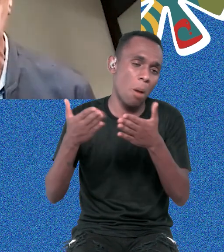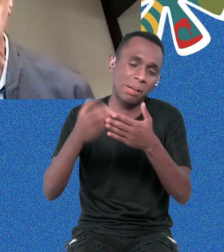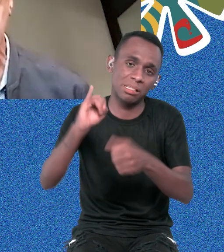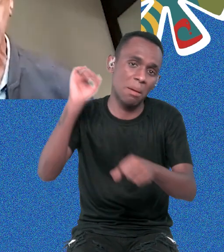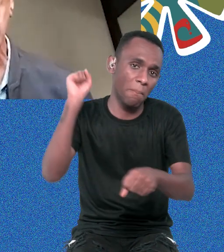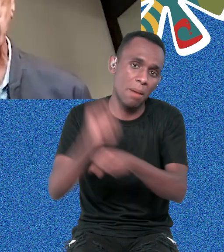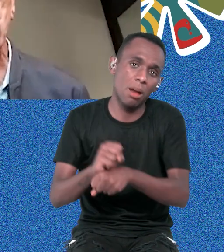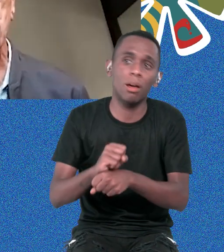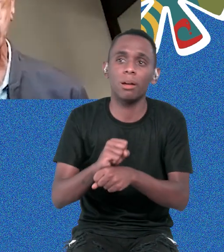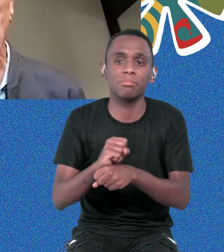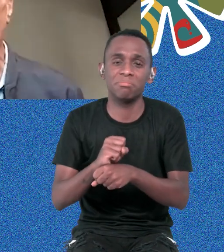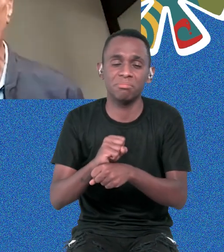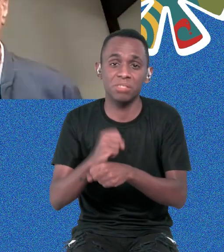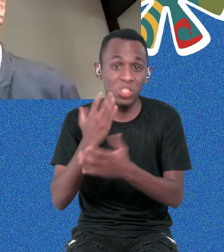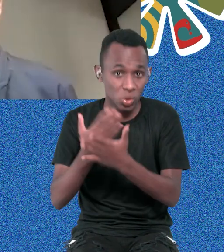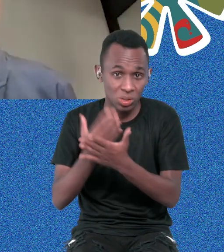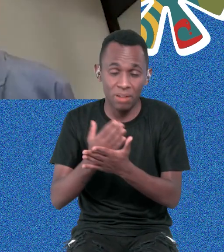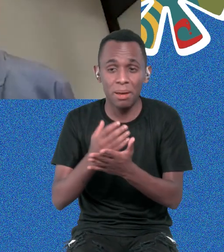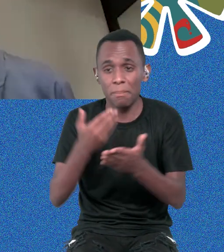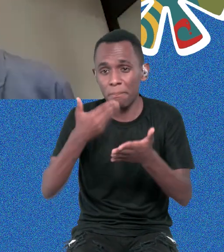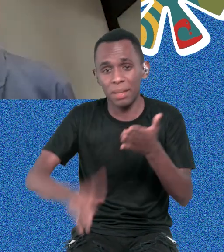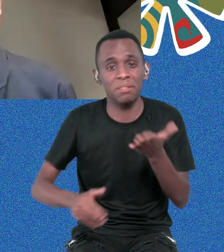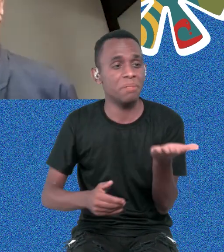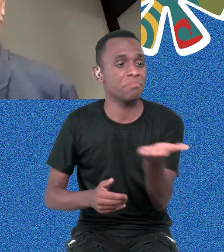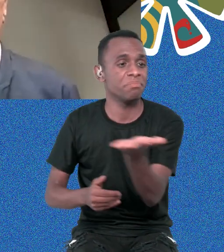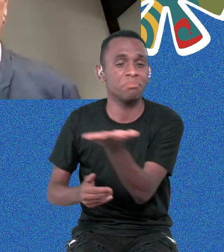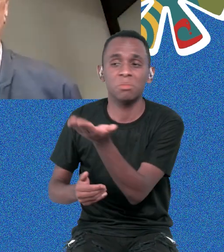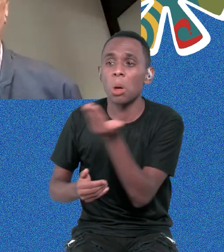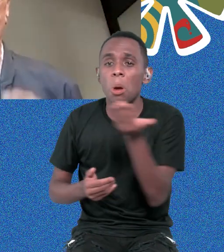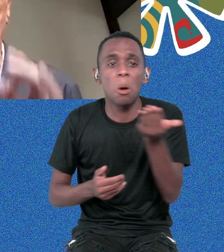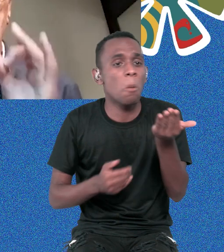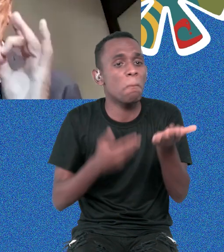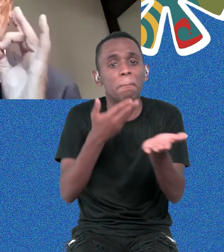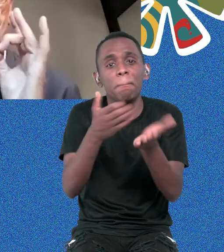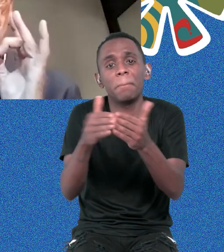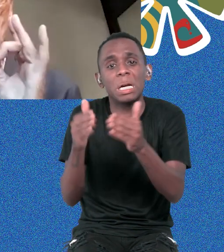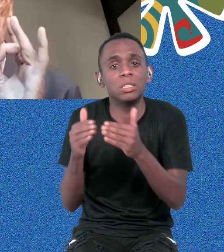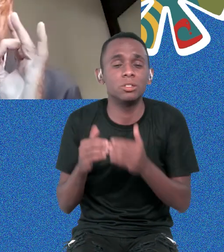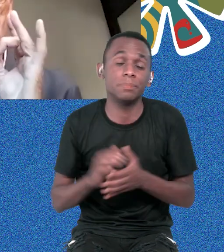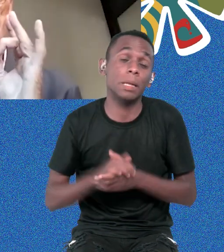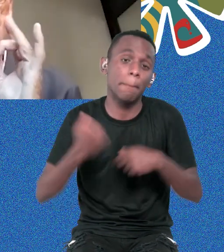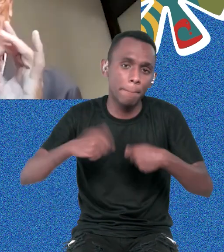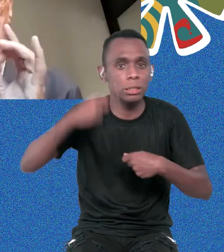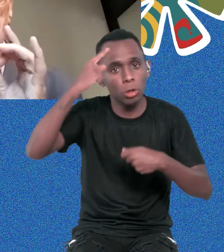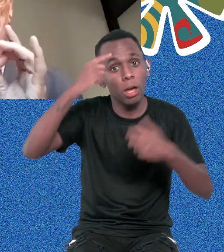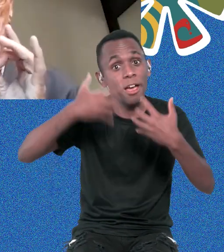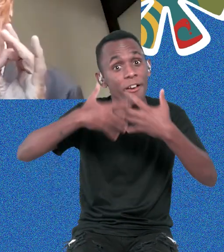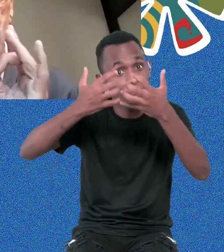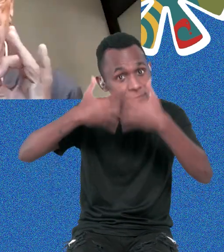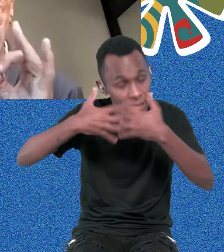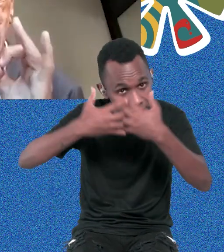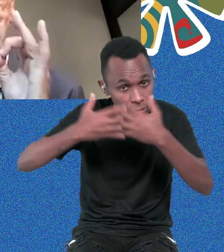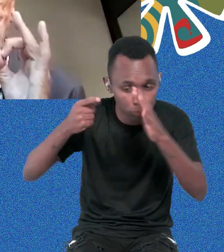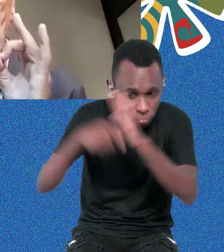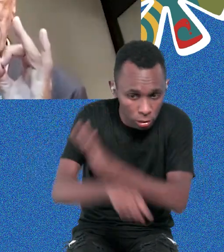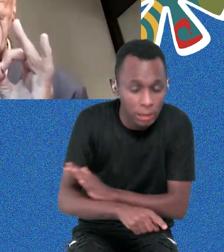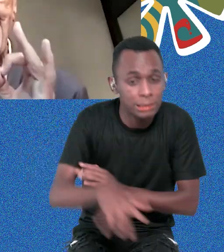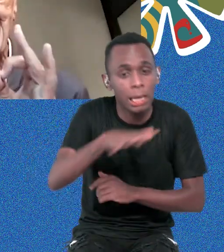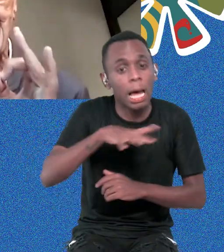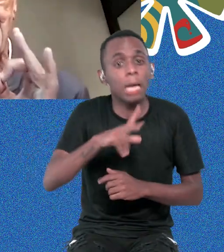pobre e pedir esmola. Então, isto é terrível. Ah, temos que fazer uma crítica radical a essa